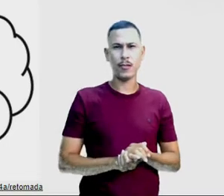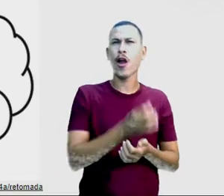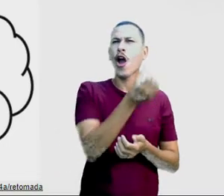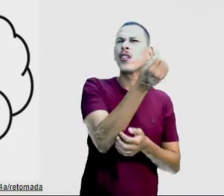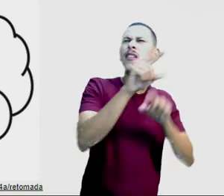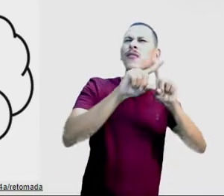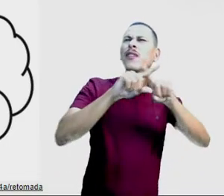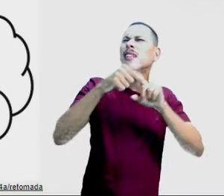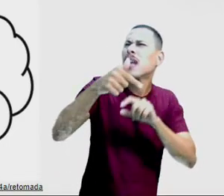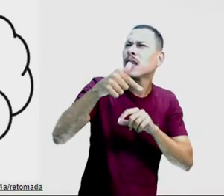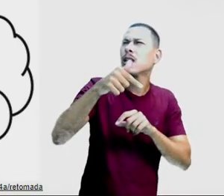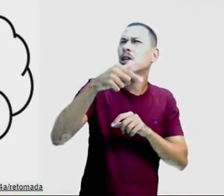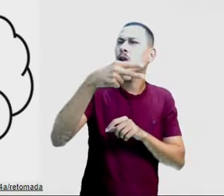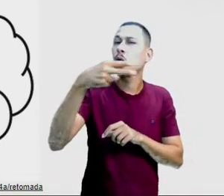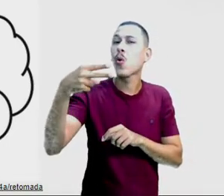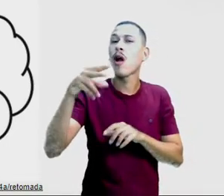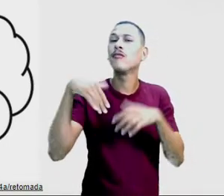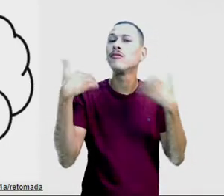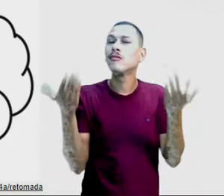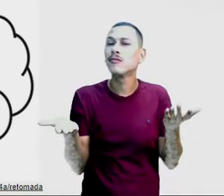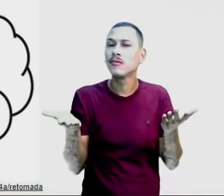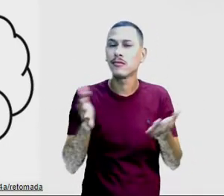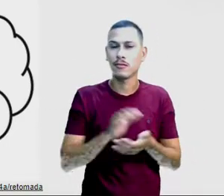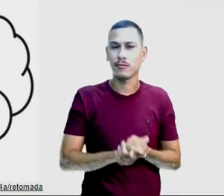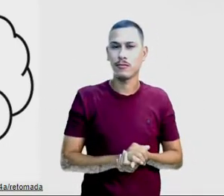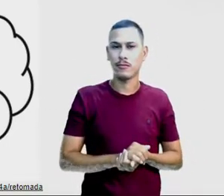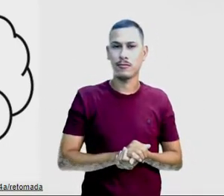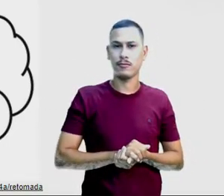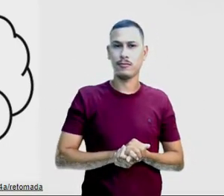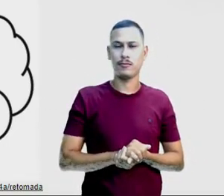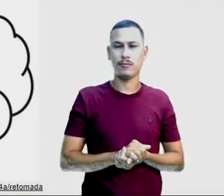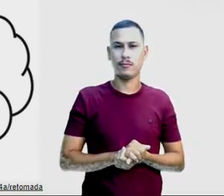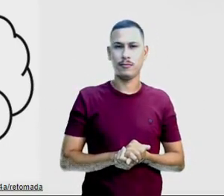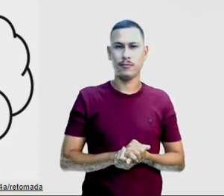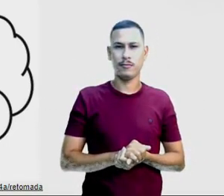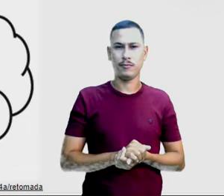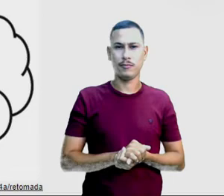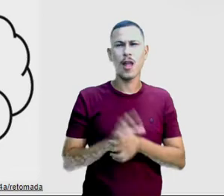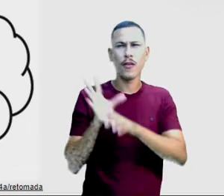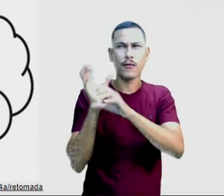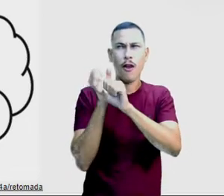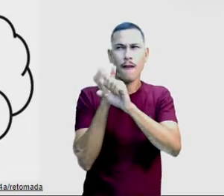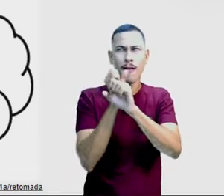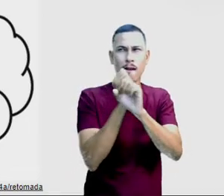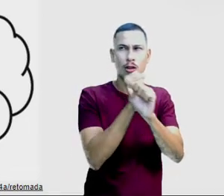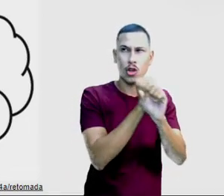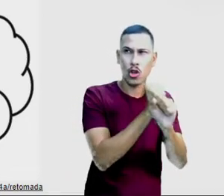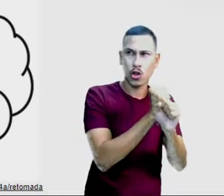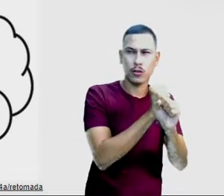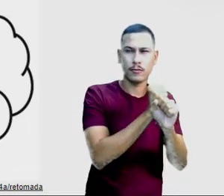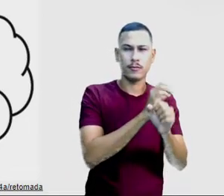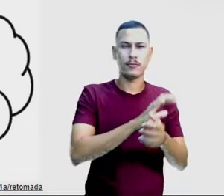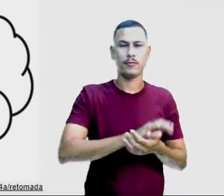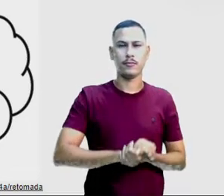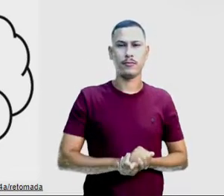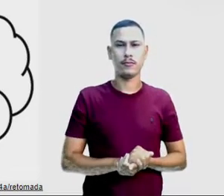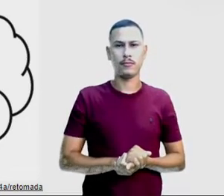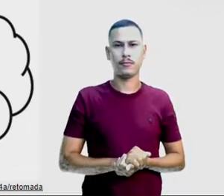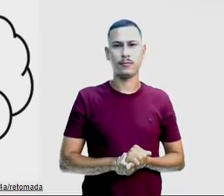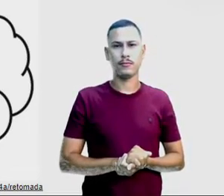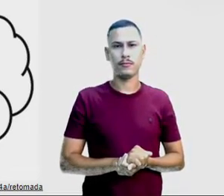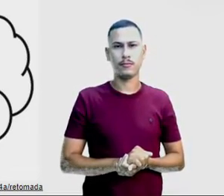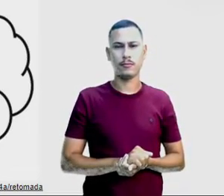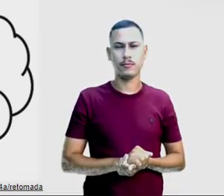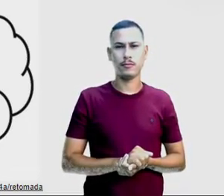6 vezes 7, aí eu vou contando aqui, né? 3 vezes 7, 21. 21 com 21, 42. Aí 42, só